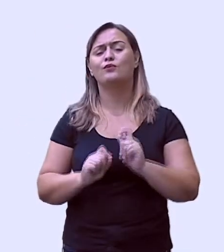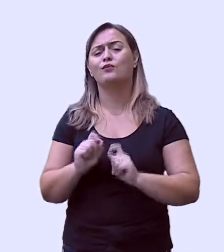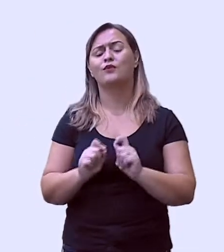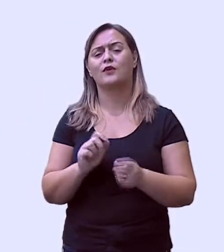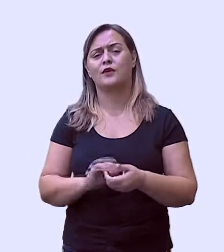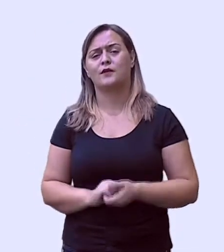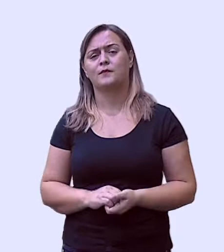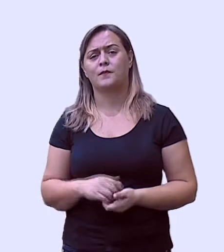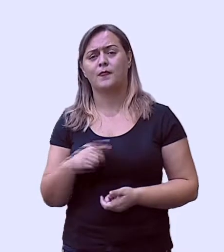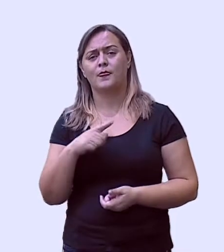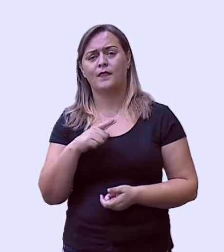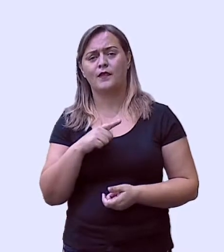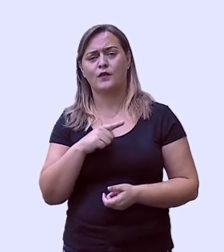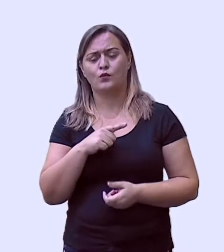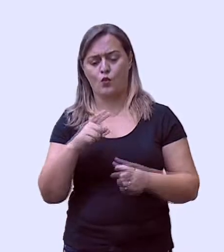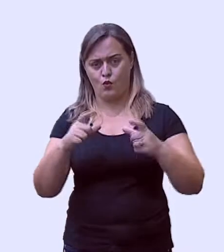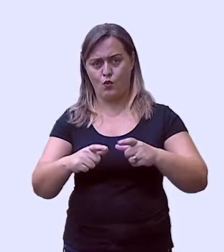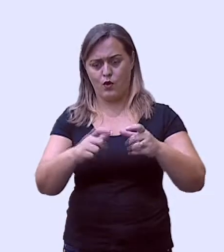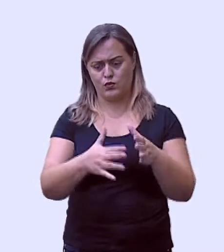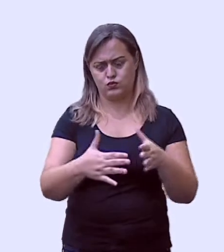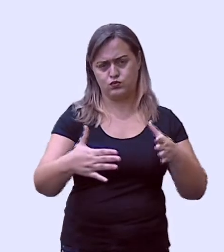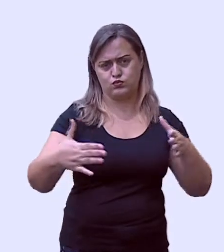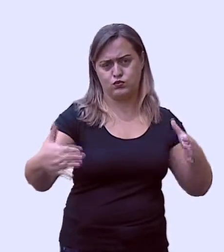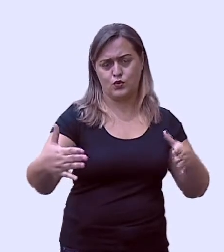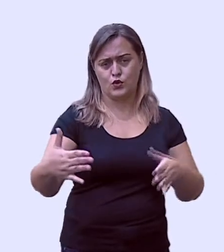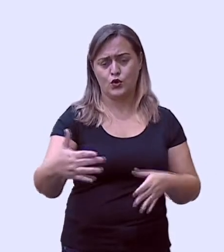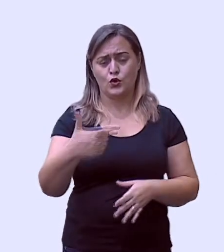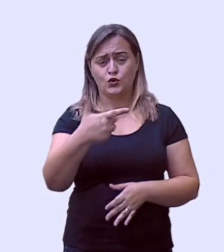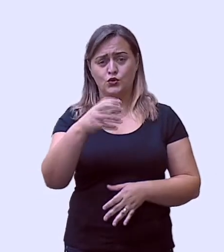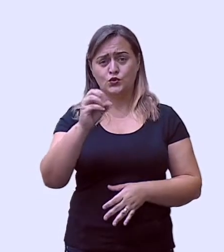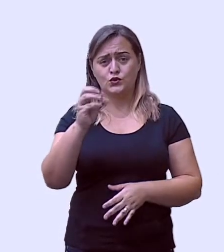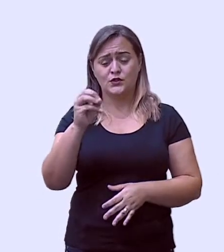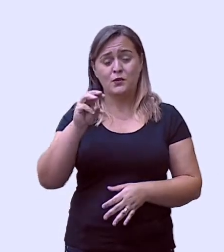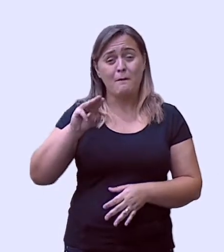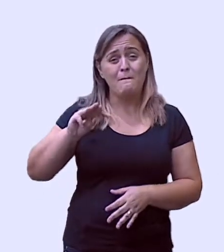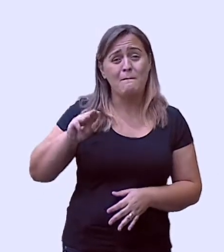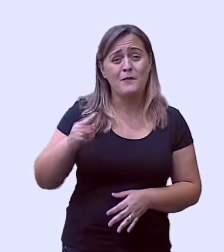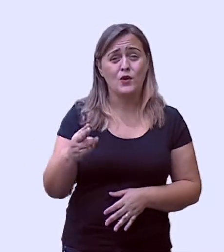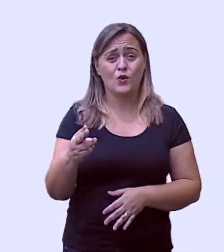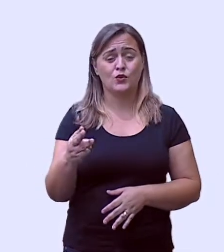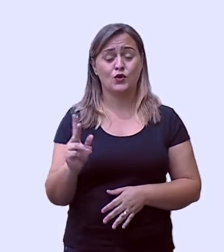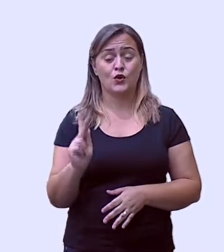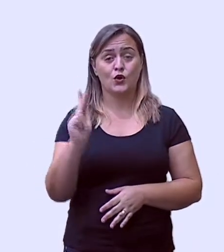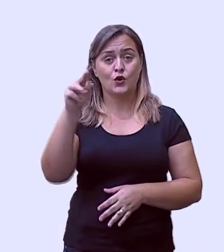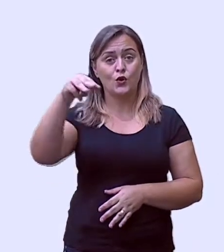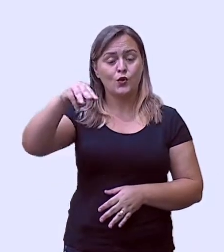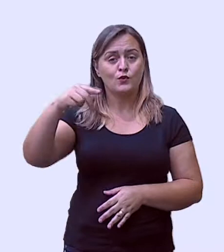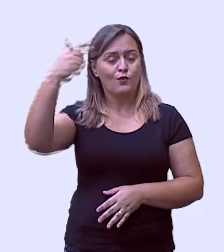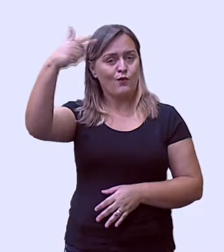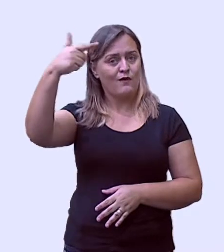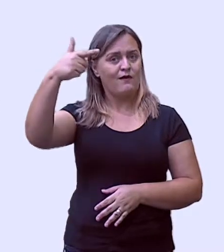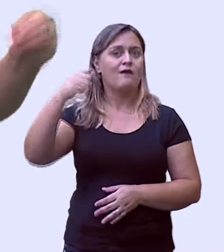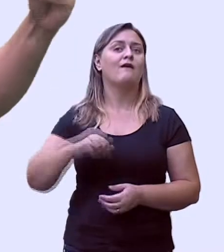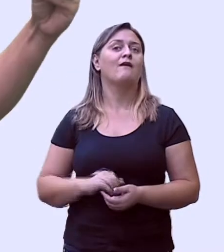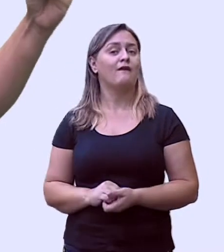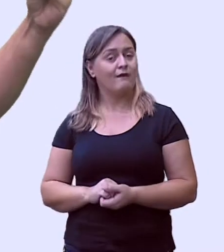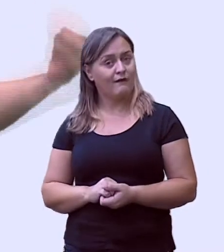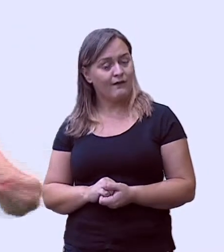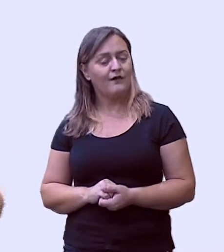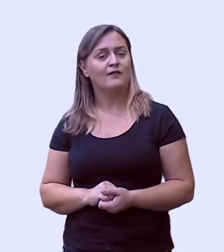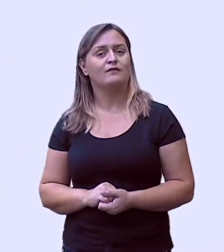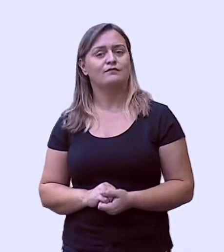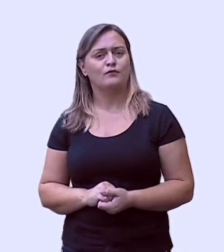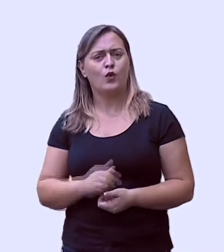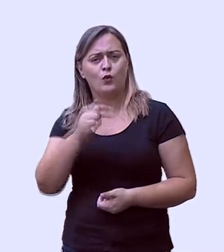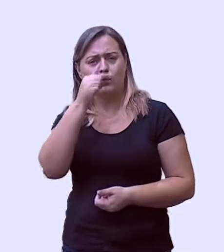ou menos 200 milhões de quilômetros quadrados. Possui uma formação vegetal de